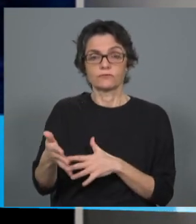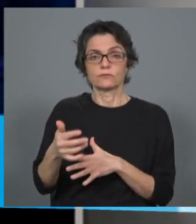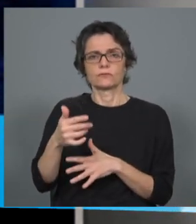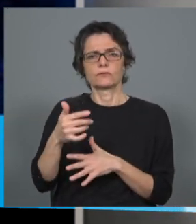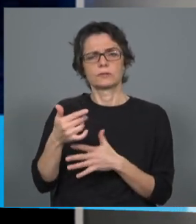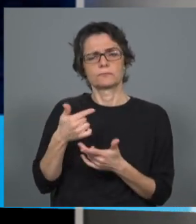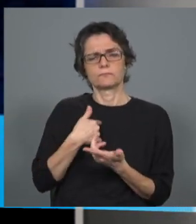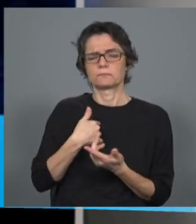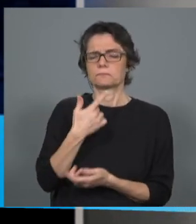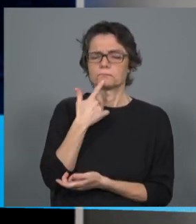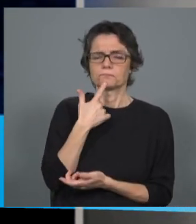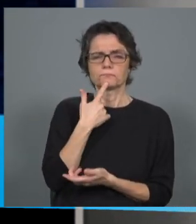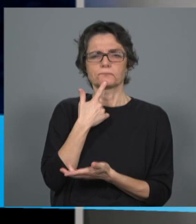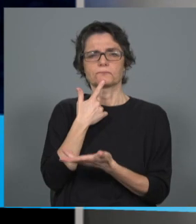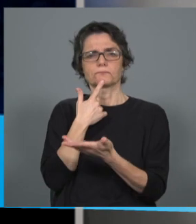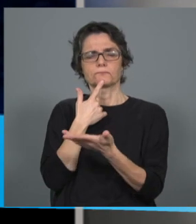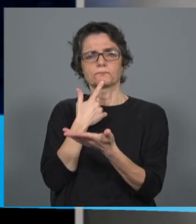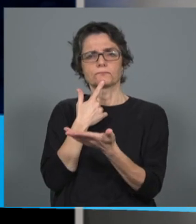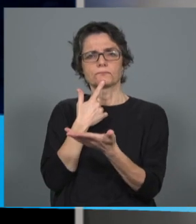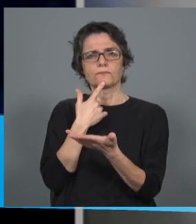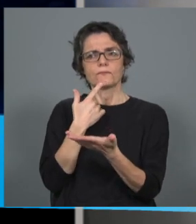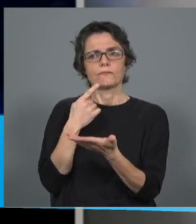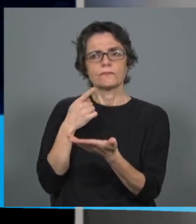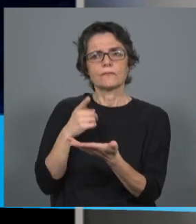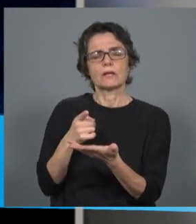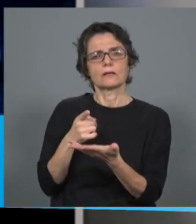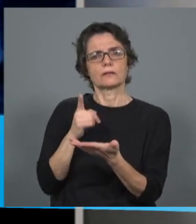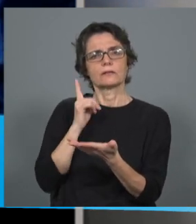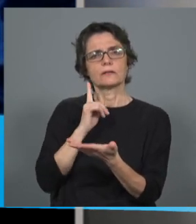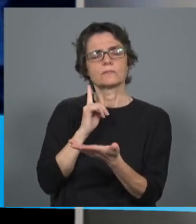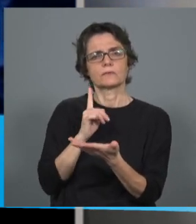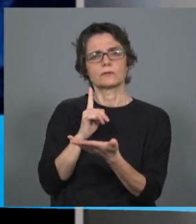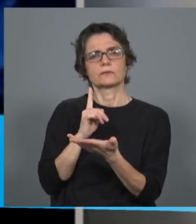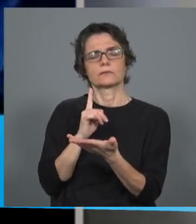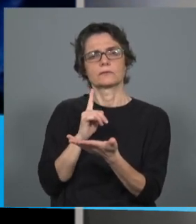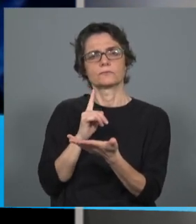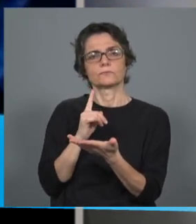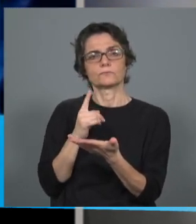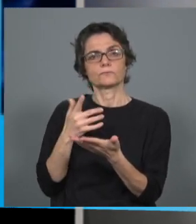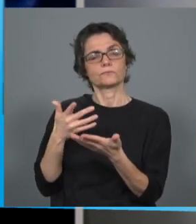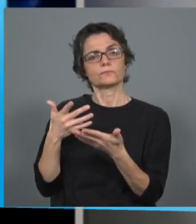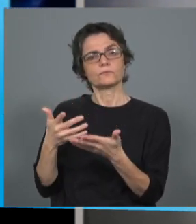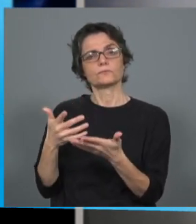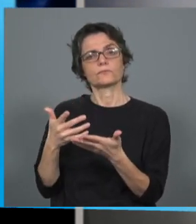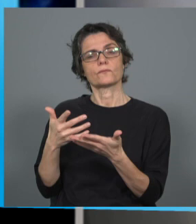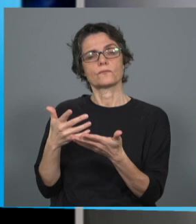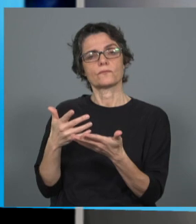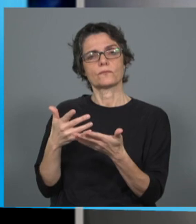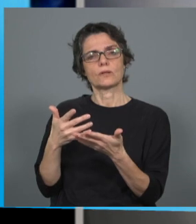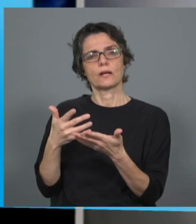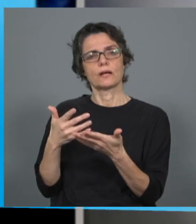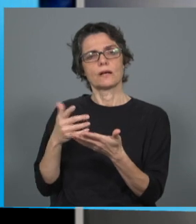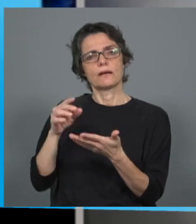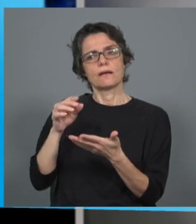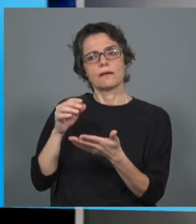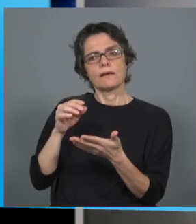em mim e que eu próprio ia reconhecendo alguns sinais, se mostrassem não porque estava num ambiente de seminário, mas porque era